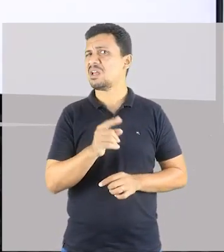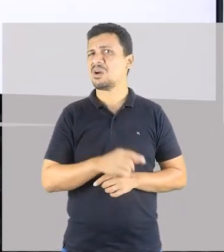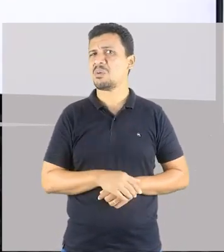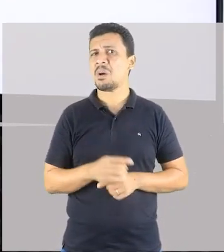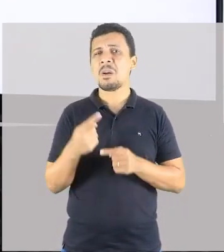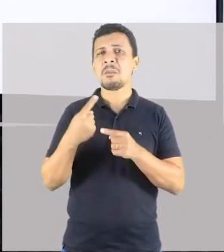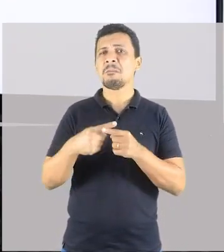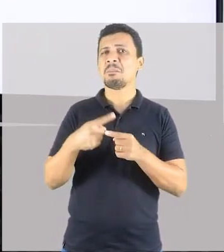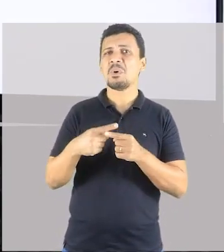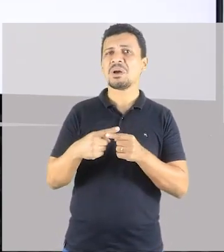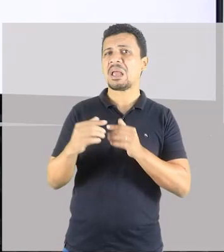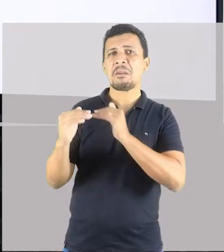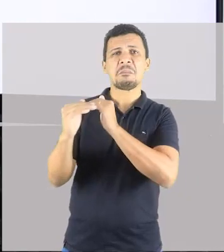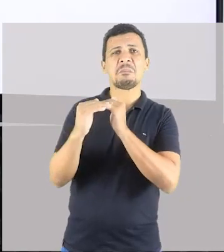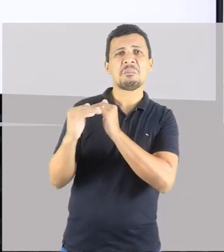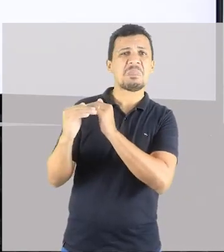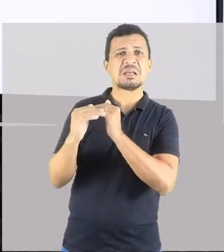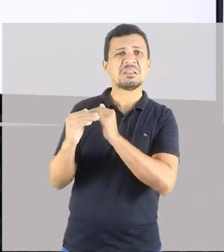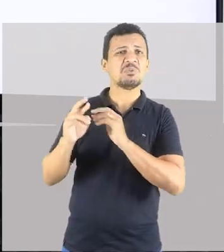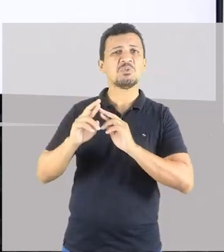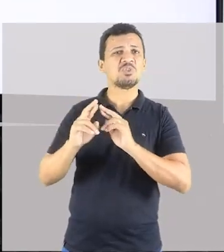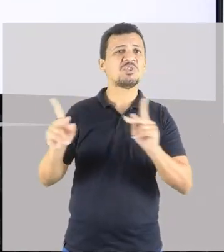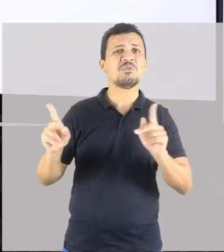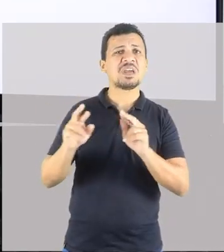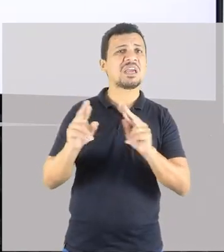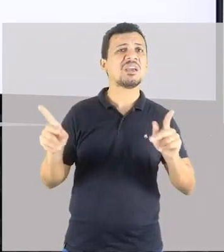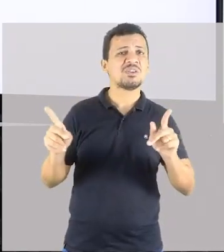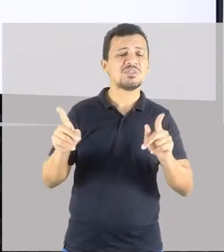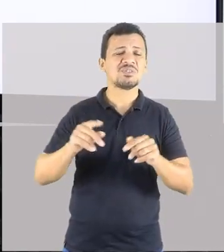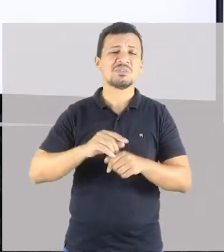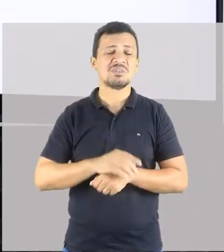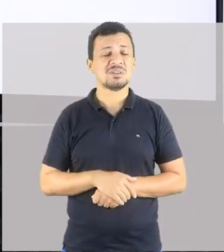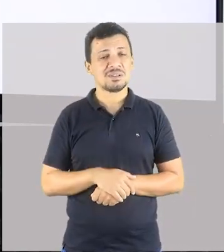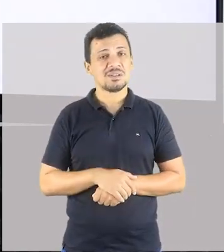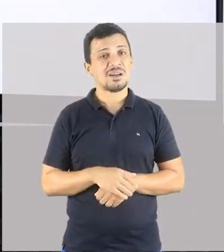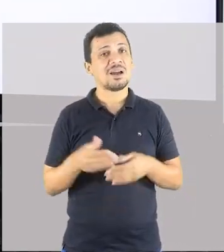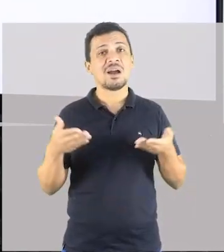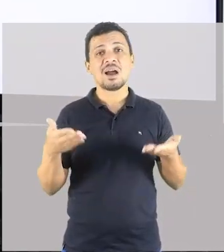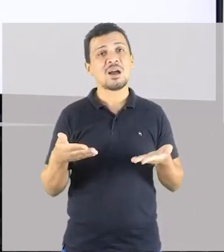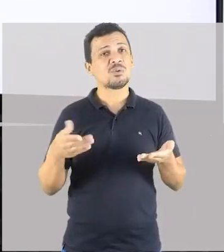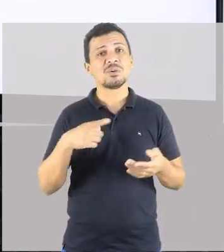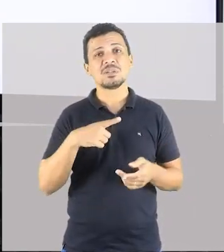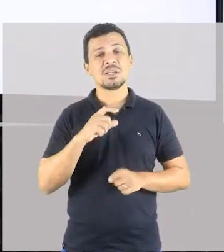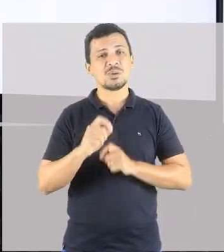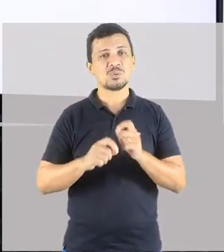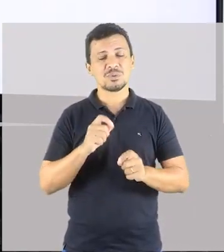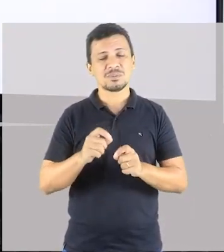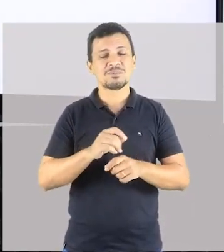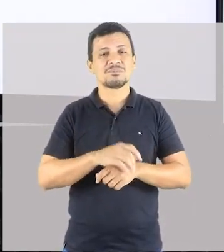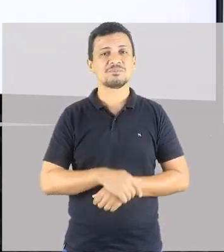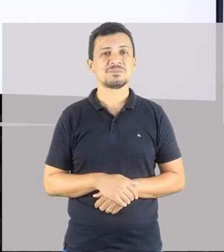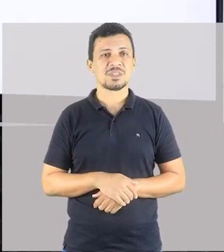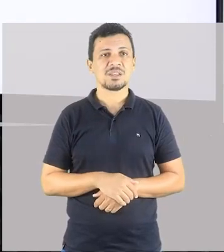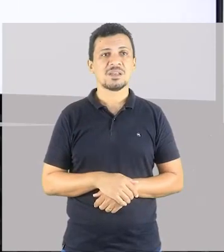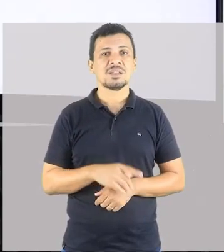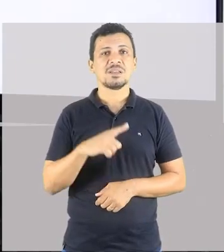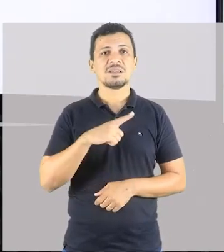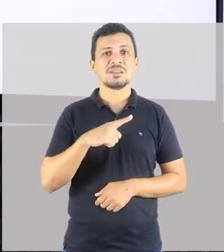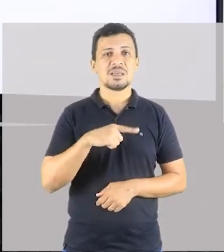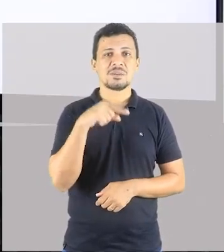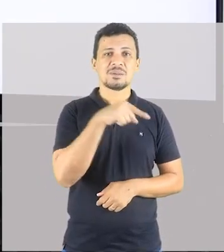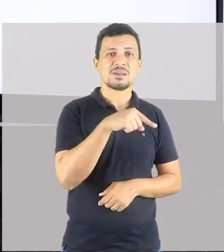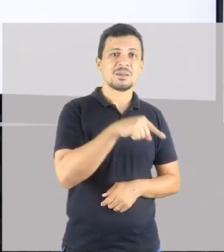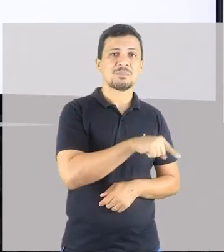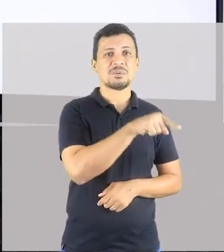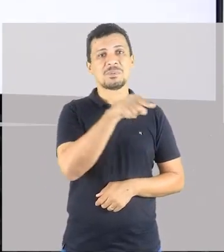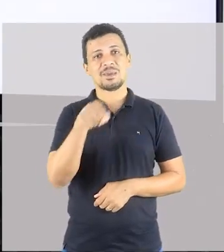daquele padrão, daquele molde anterior, né? E agora nós temos uma situação do período da primeira